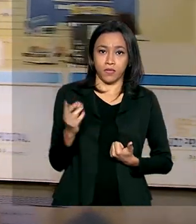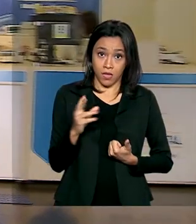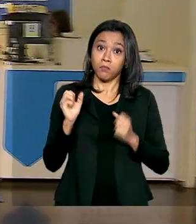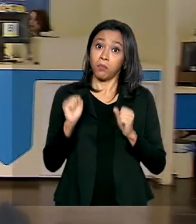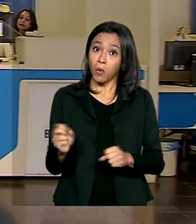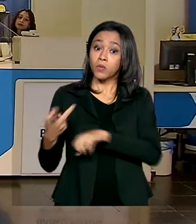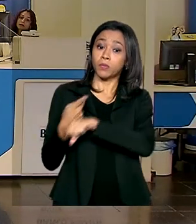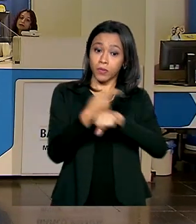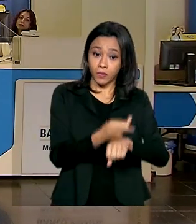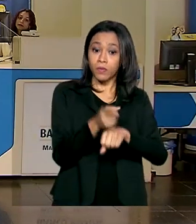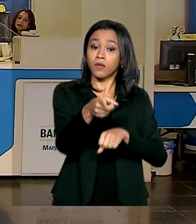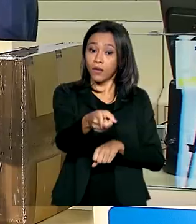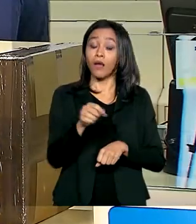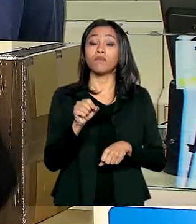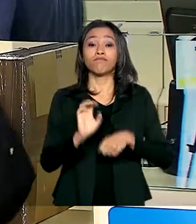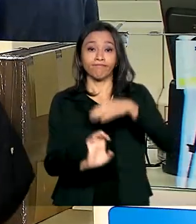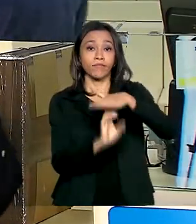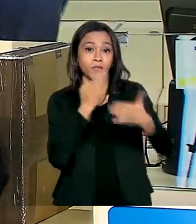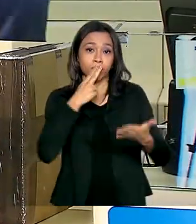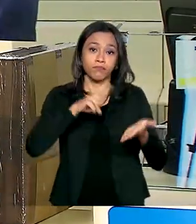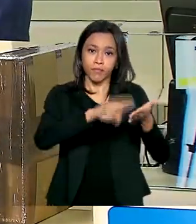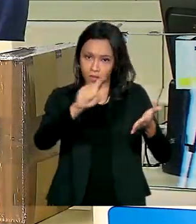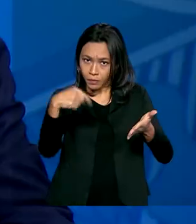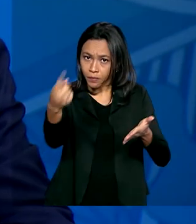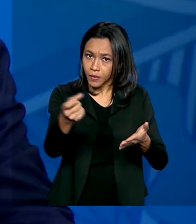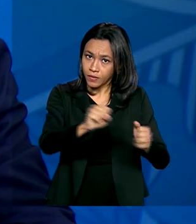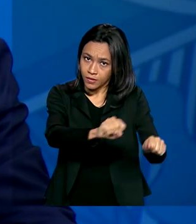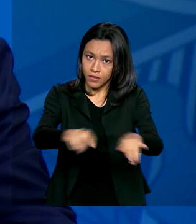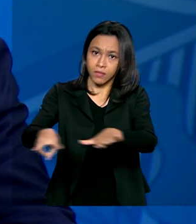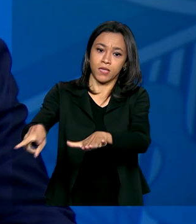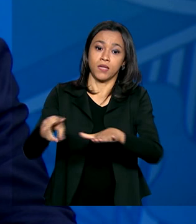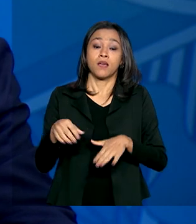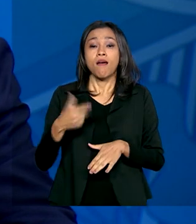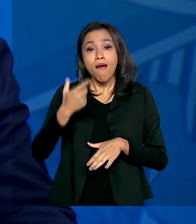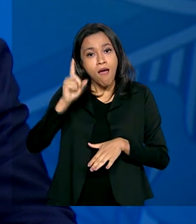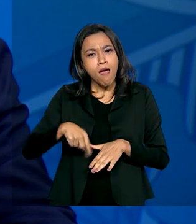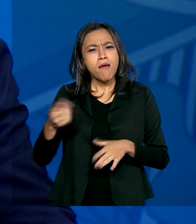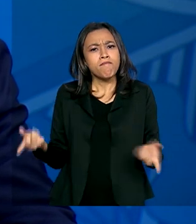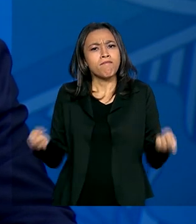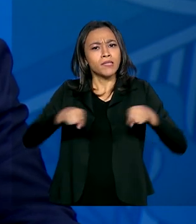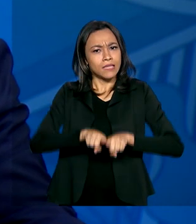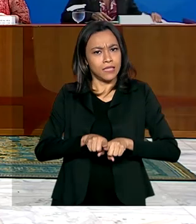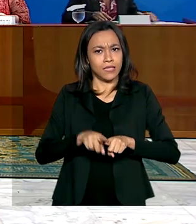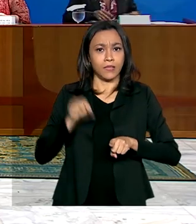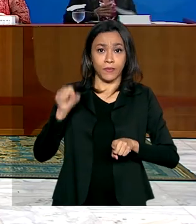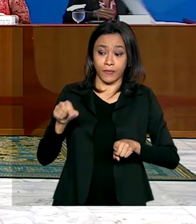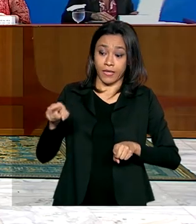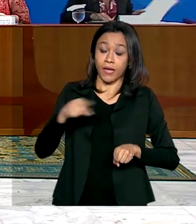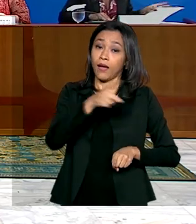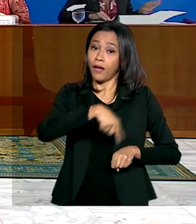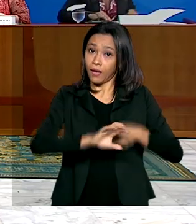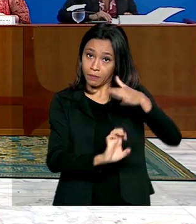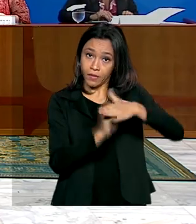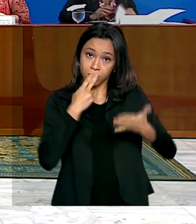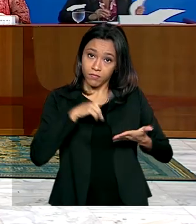atendimento numa agência dos Correios a partir da semana que vem. A iniciativa é fruto de uma parceria entre a empresa estatal